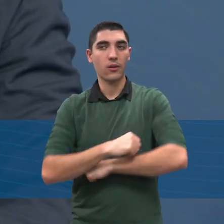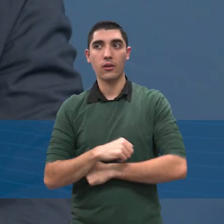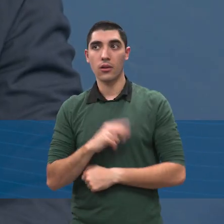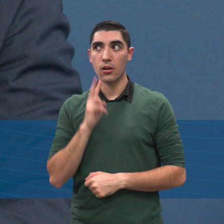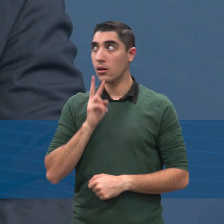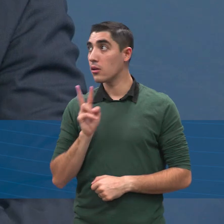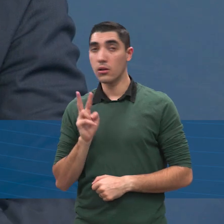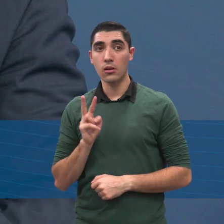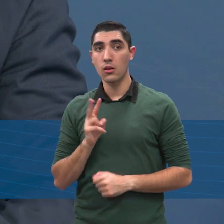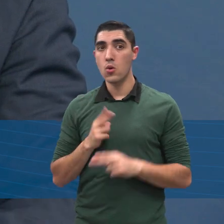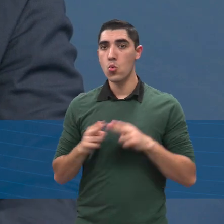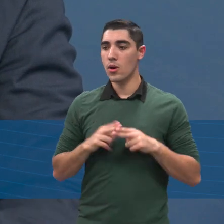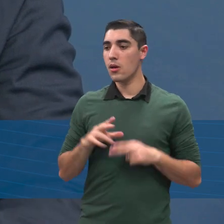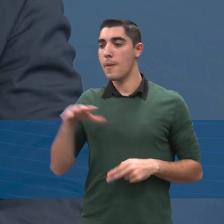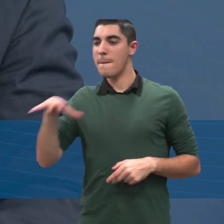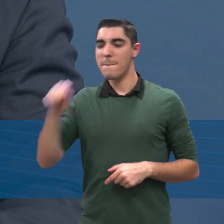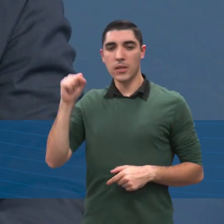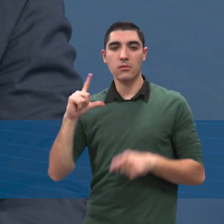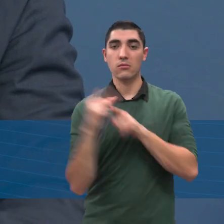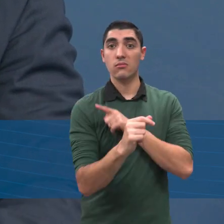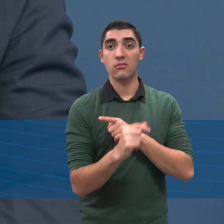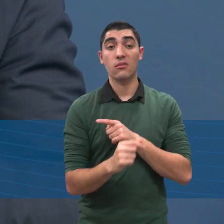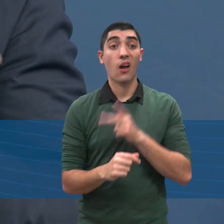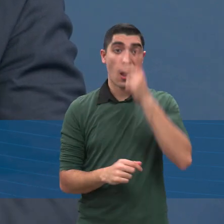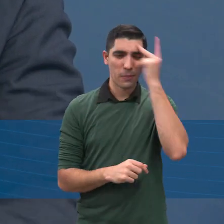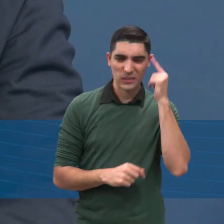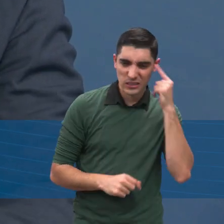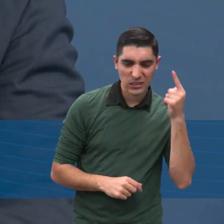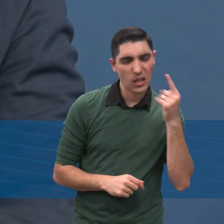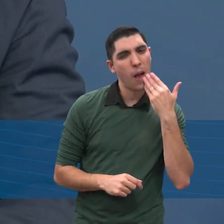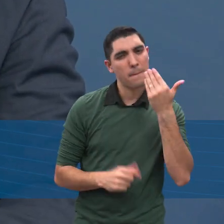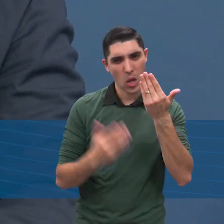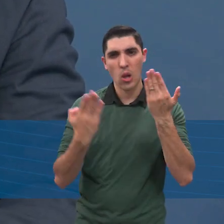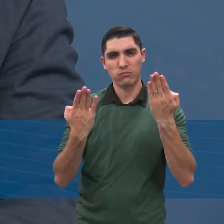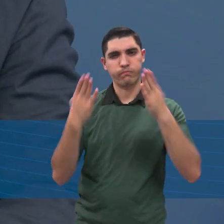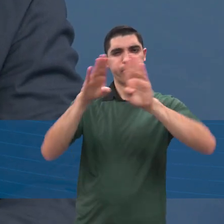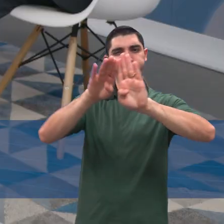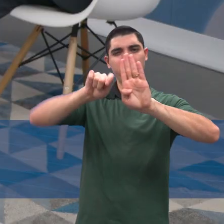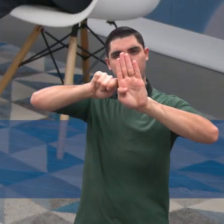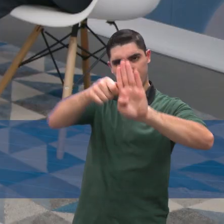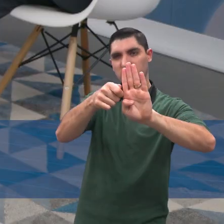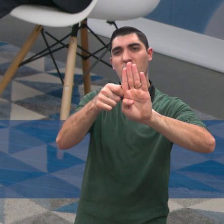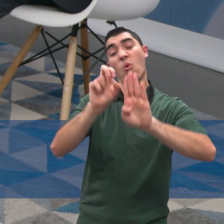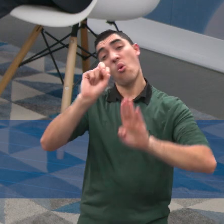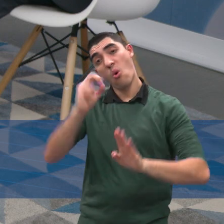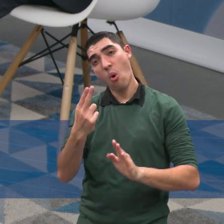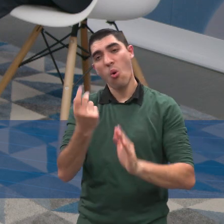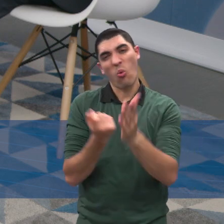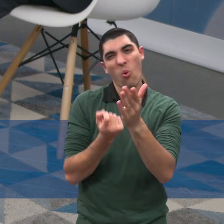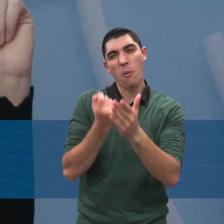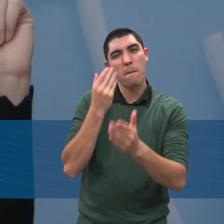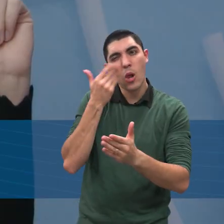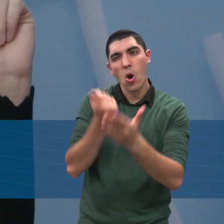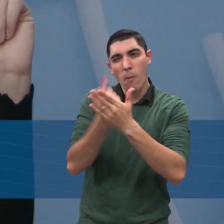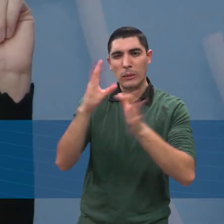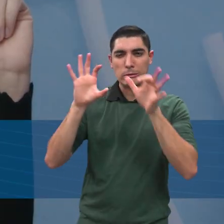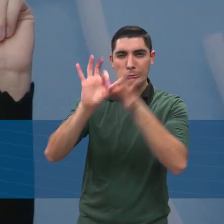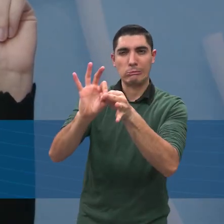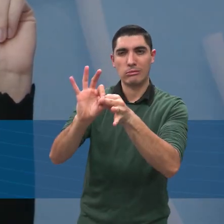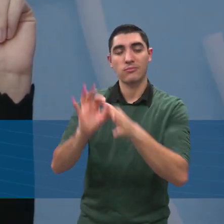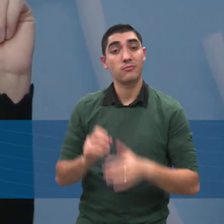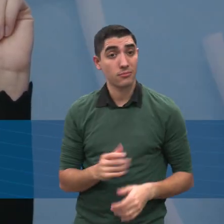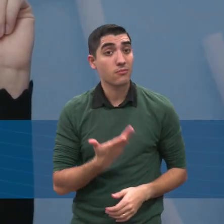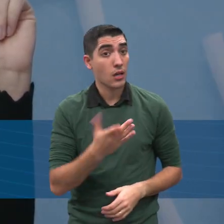e leva. O que aconteceu? Ou a pessoa tranca, ou ela colocou uma grade. Sim, né? É que hoje, inclusive, a gente vai exibir uma reportagem daqui a